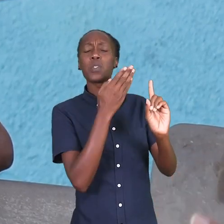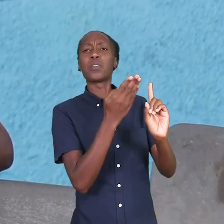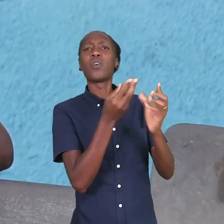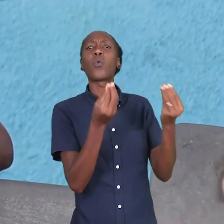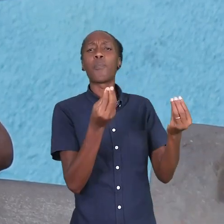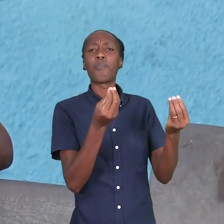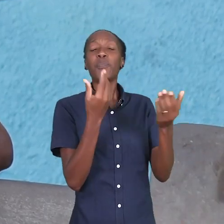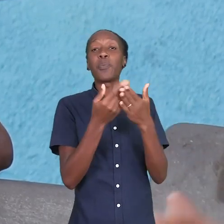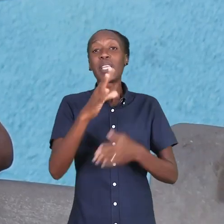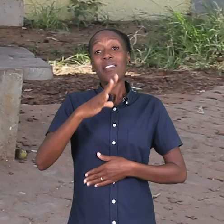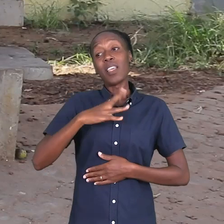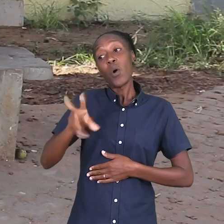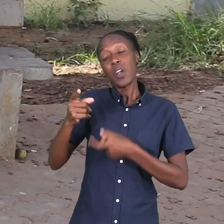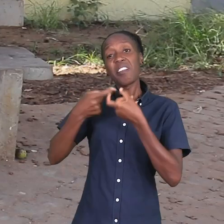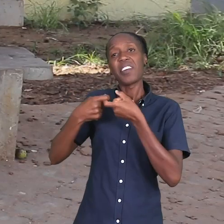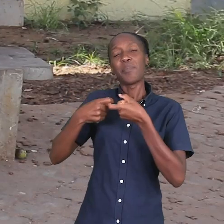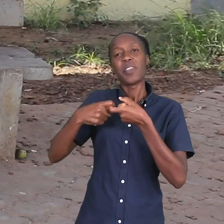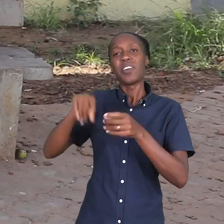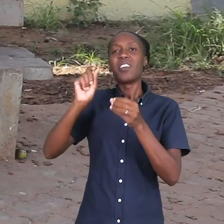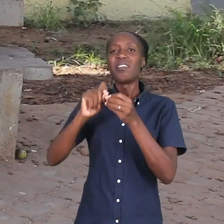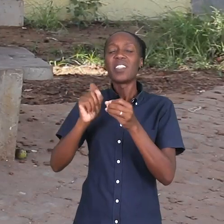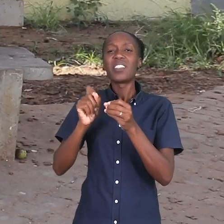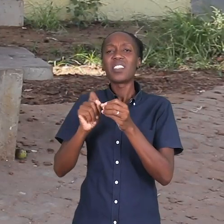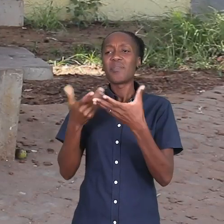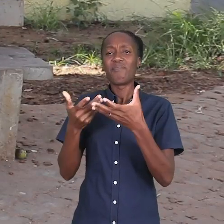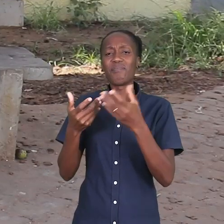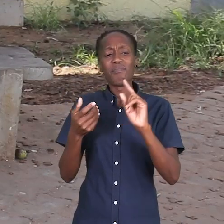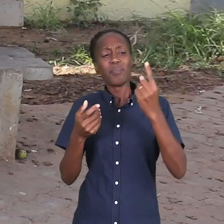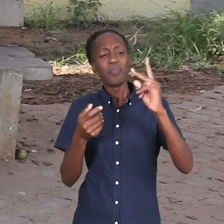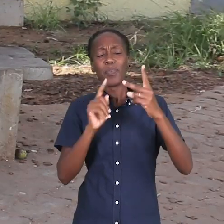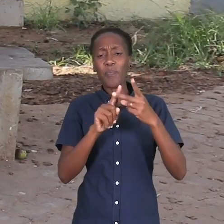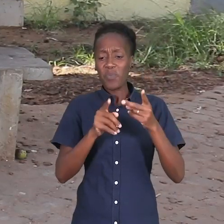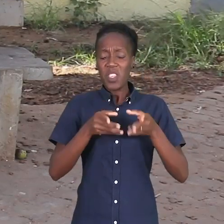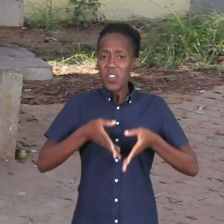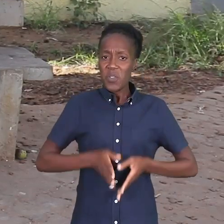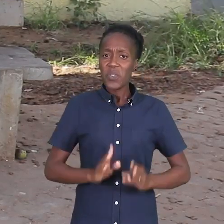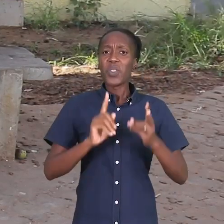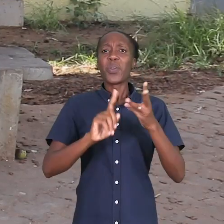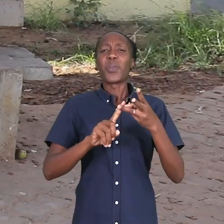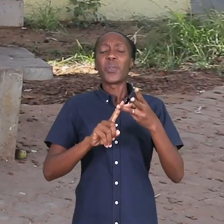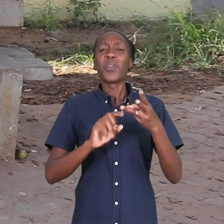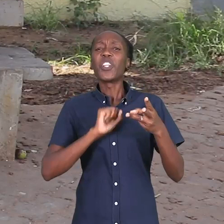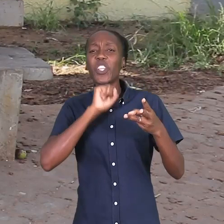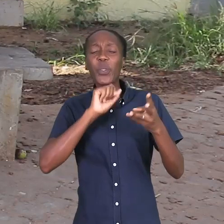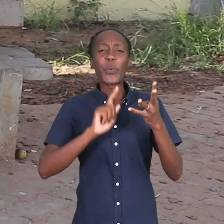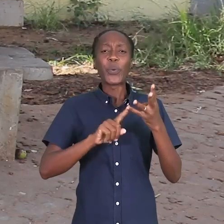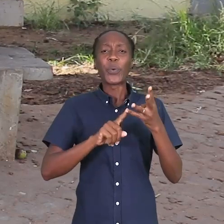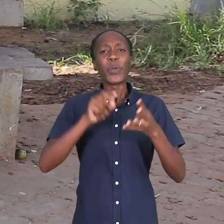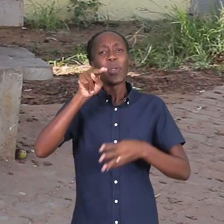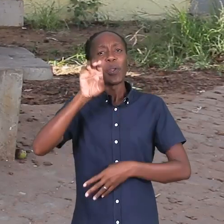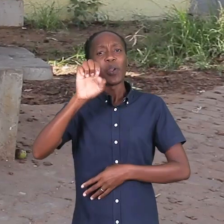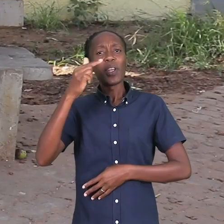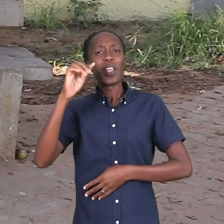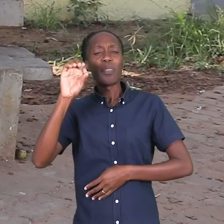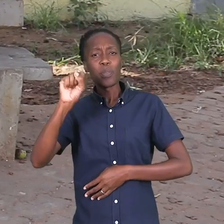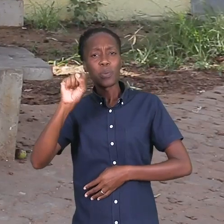há famílias que não tiveram esta oportunidade, mas tem a segunda geração de filhos, de tios, de netos. Como é que